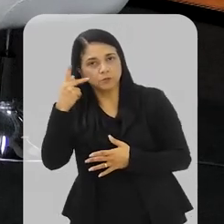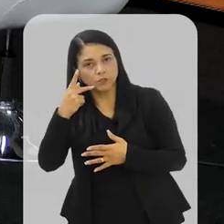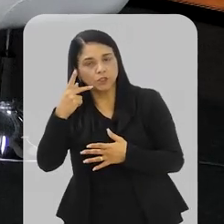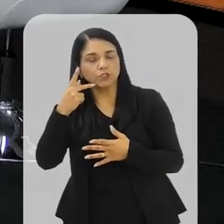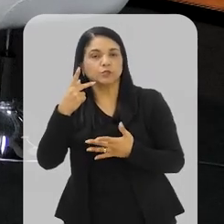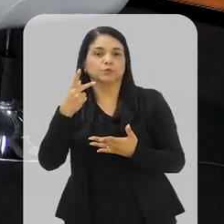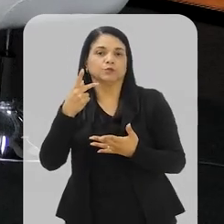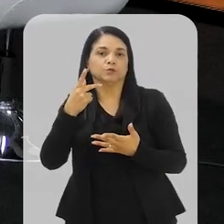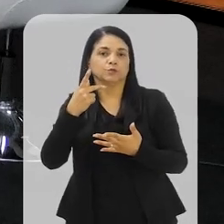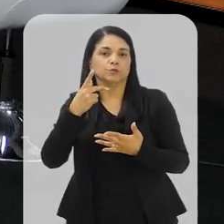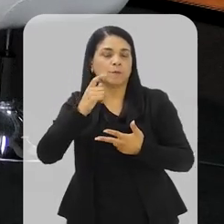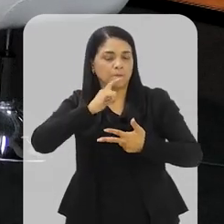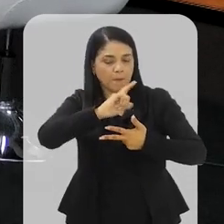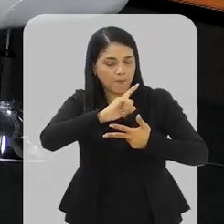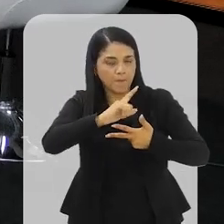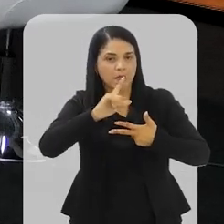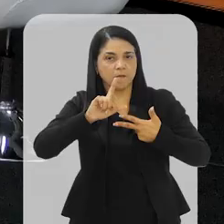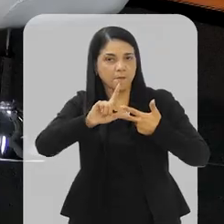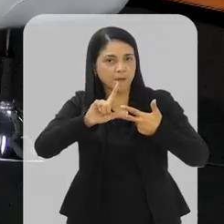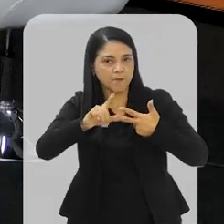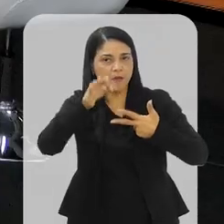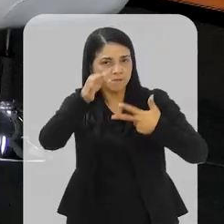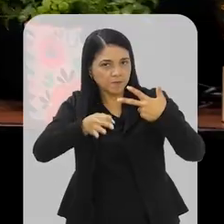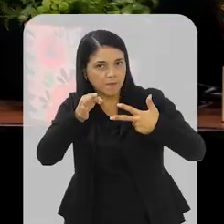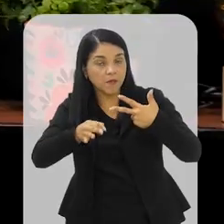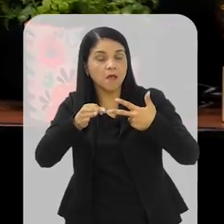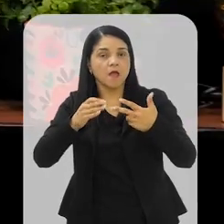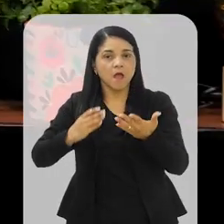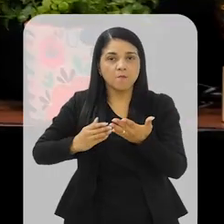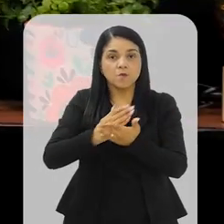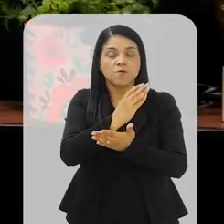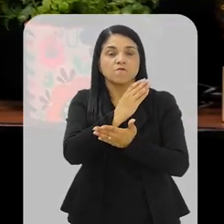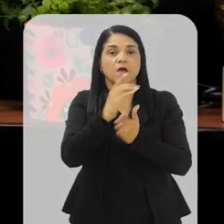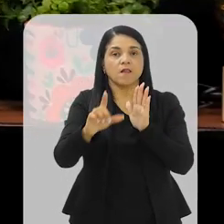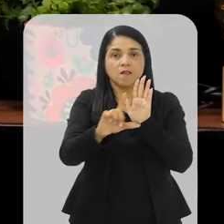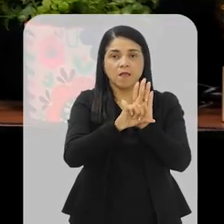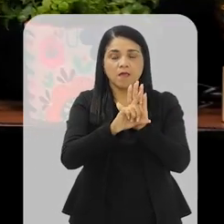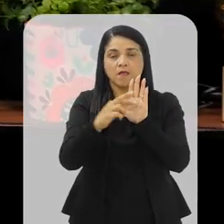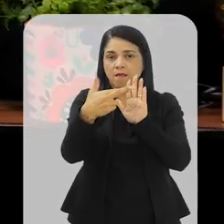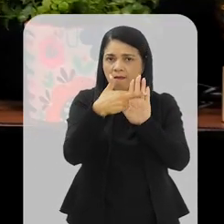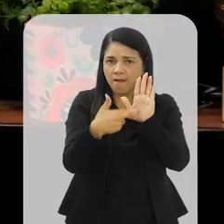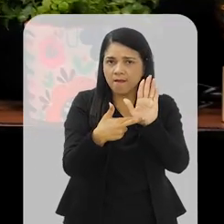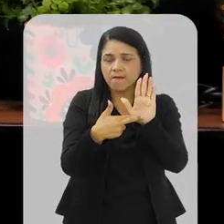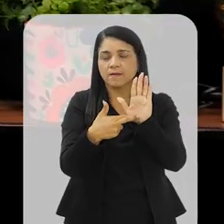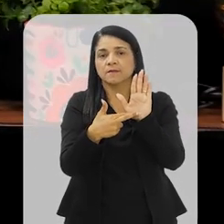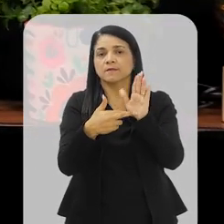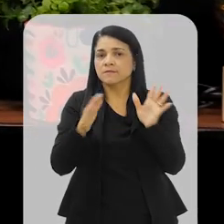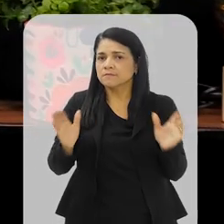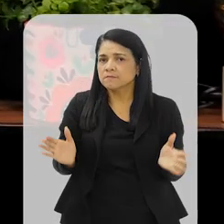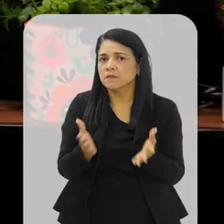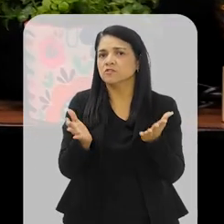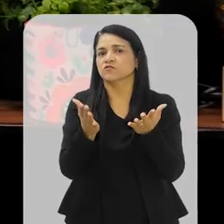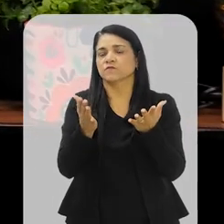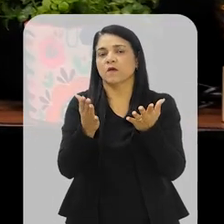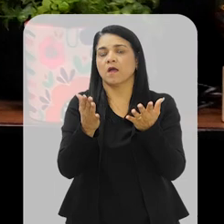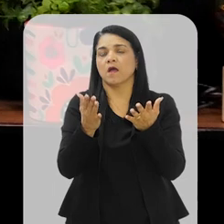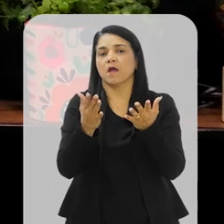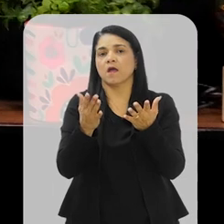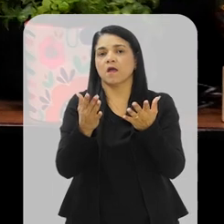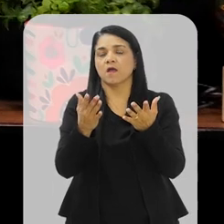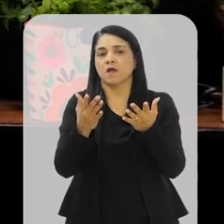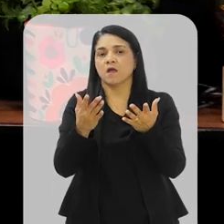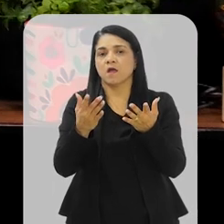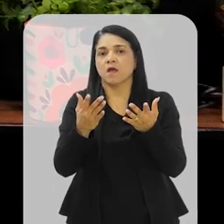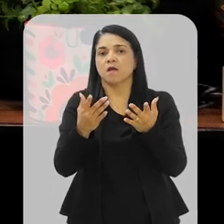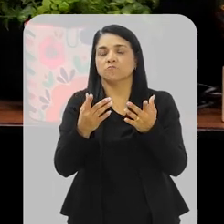diversos níveis em aprovar legislação aprovar normas que possam eh a incentivar o